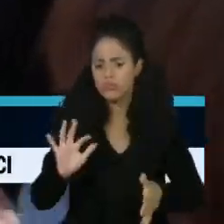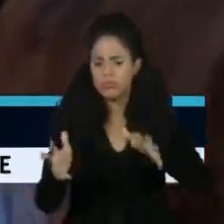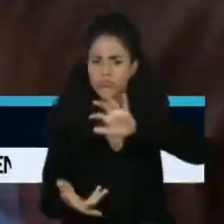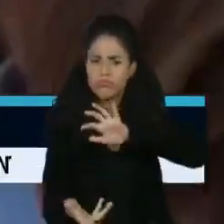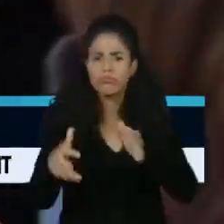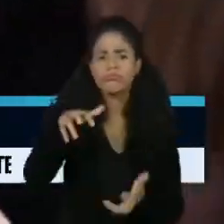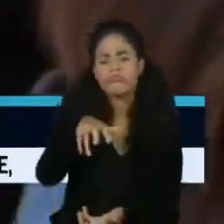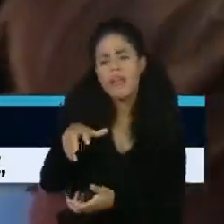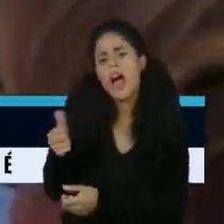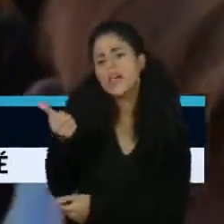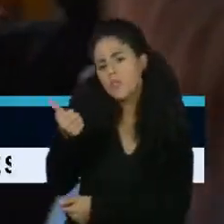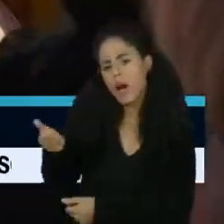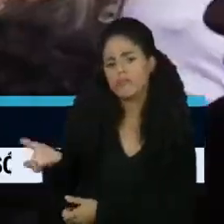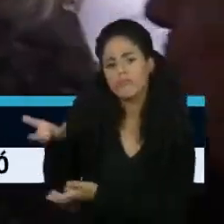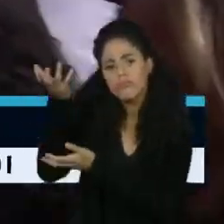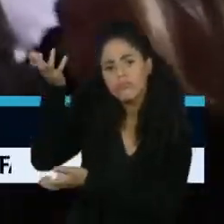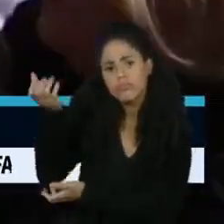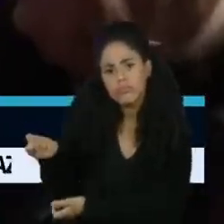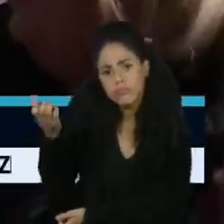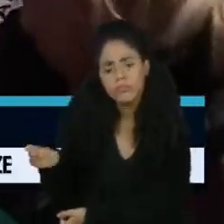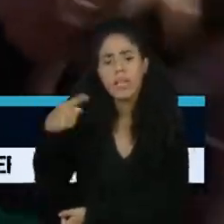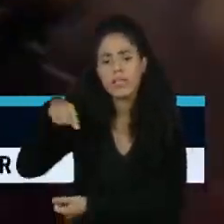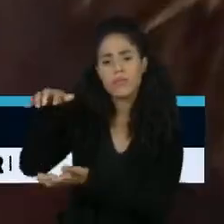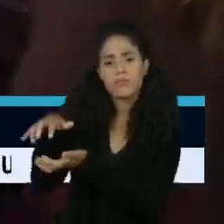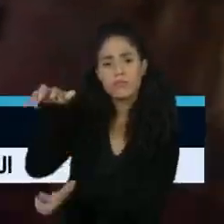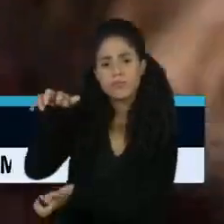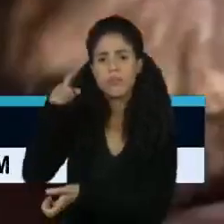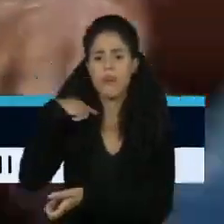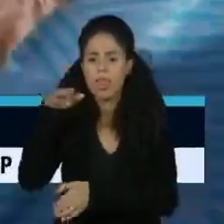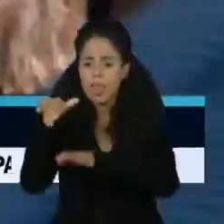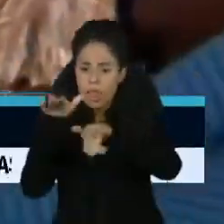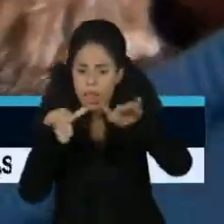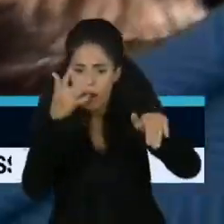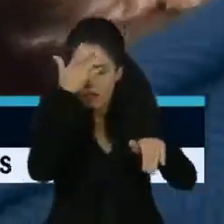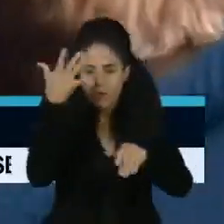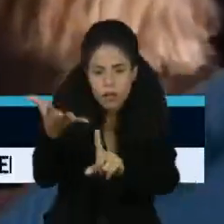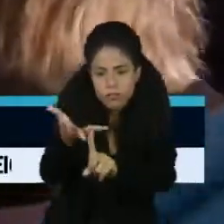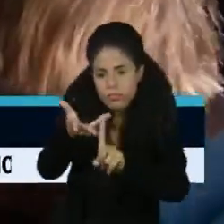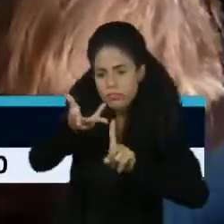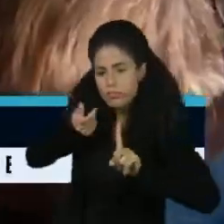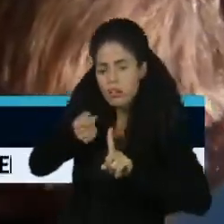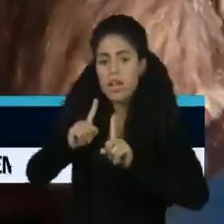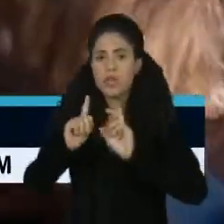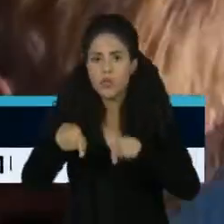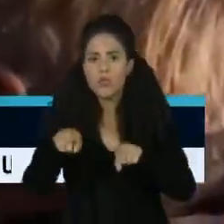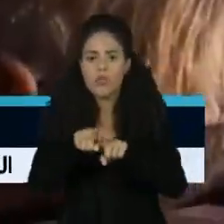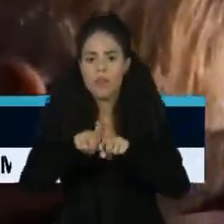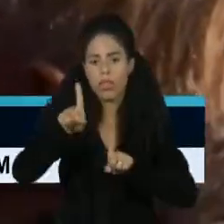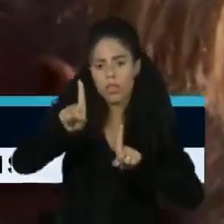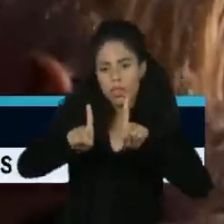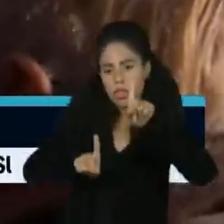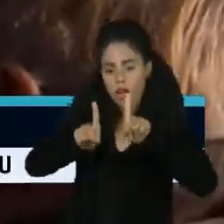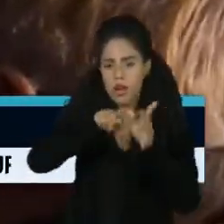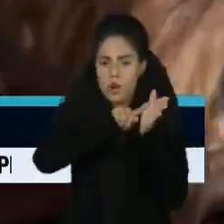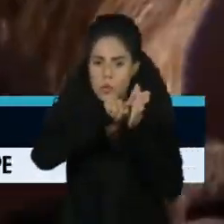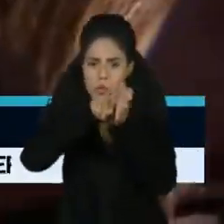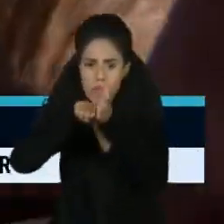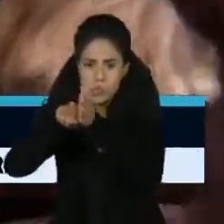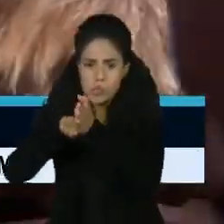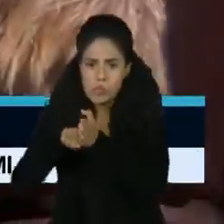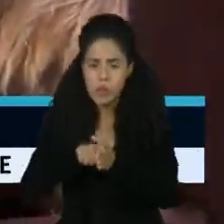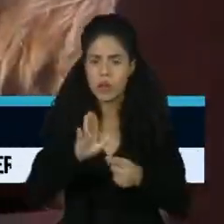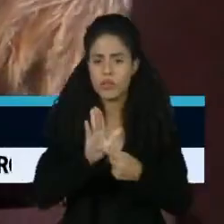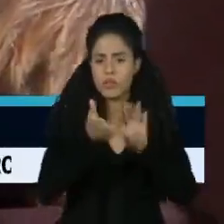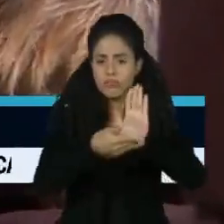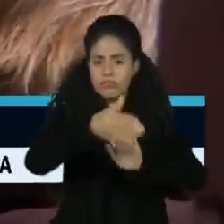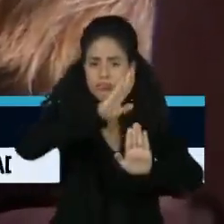serão duas semanas de esforço para conquistar eleitores nas áreas em que a adversária cresceu e as pesquisas apontam que